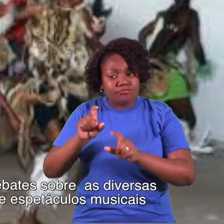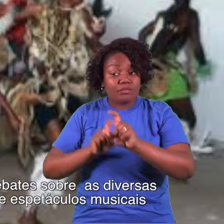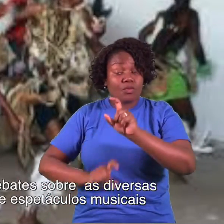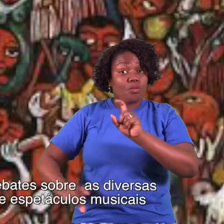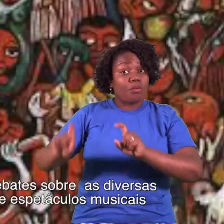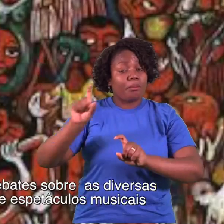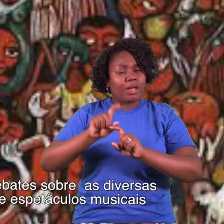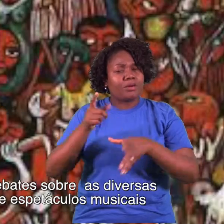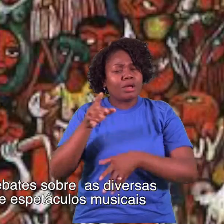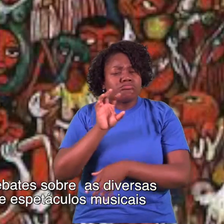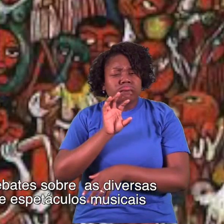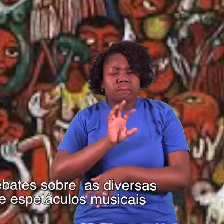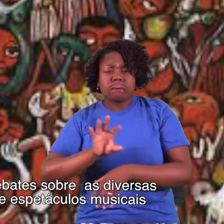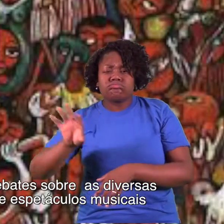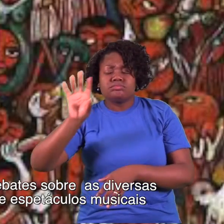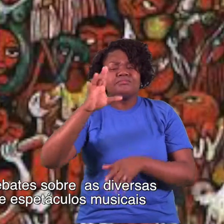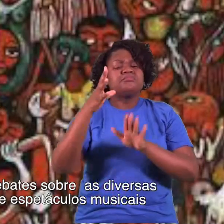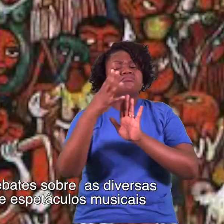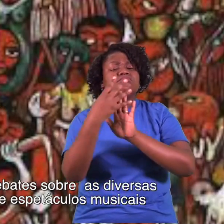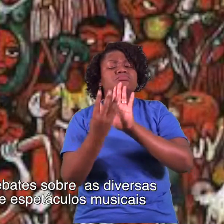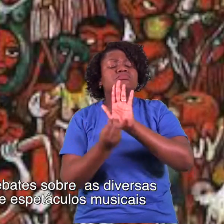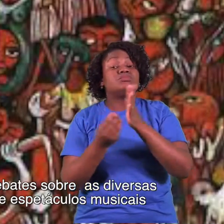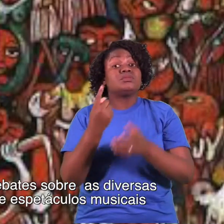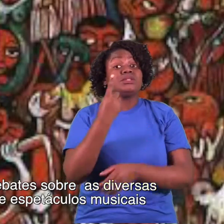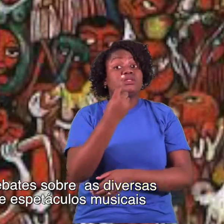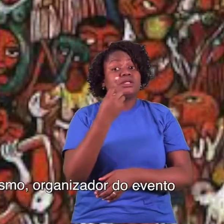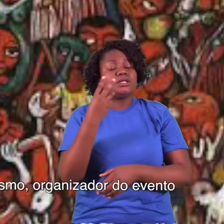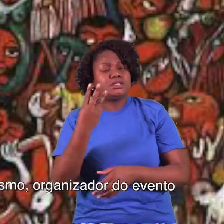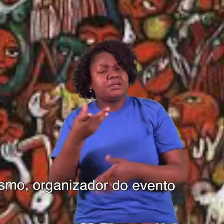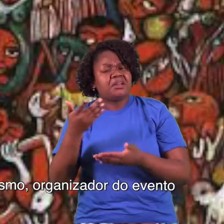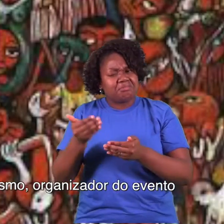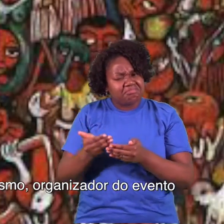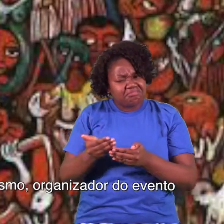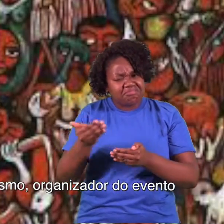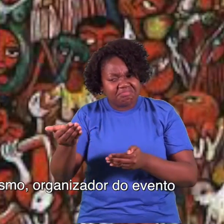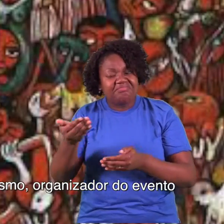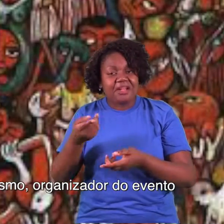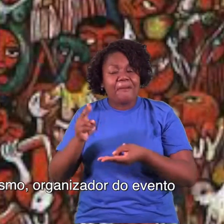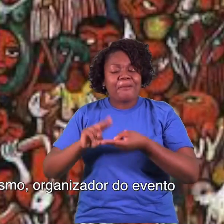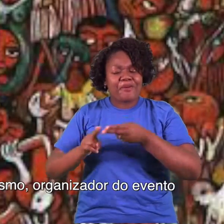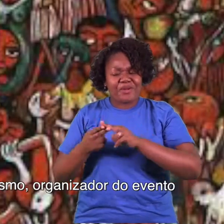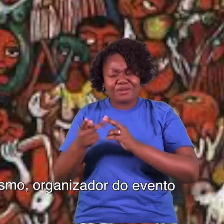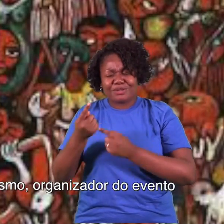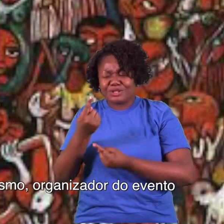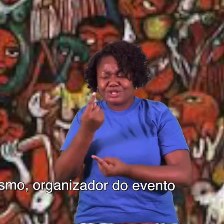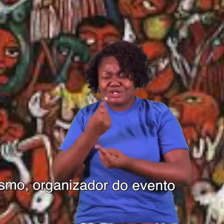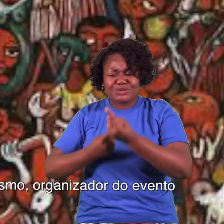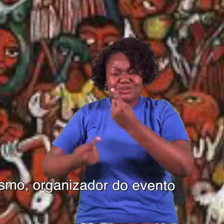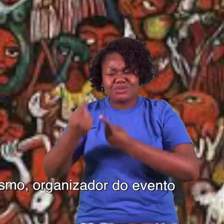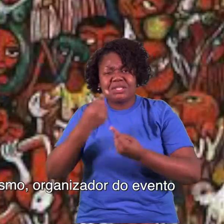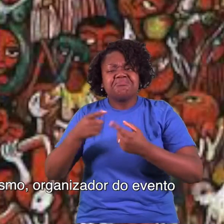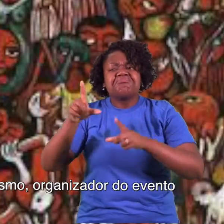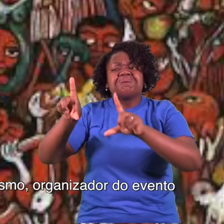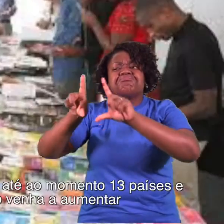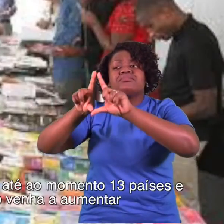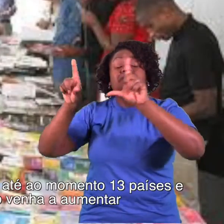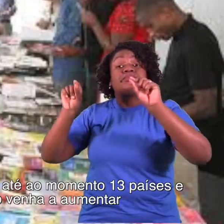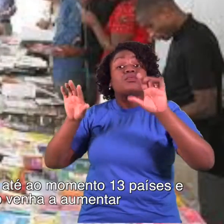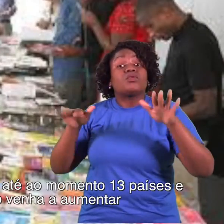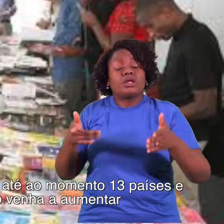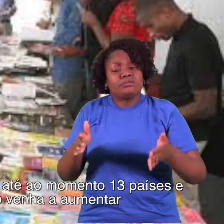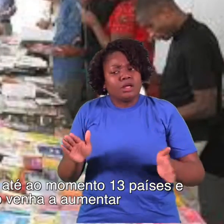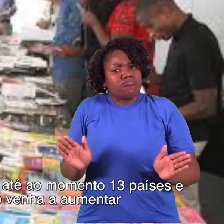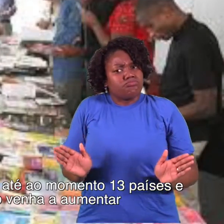diversas manifestações culturais e espetáculos musicais. O Ministério da Cultura e Turismo, organizador do evento,